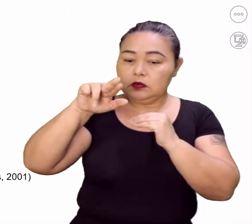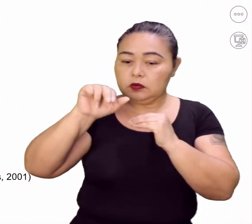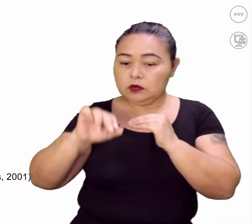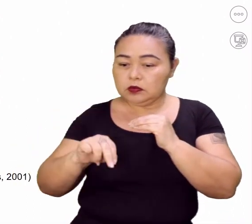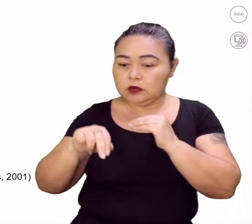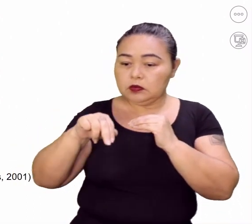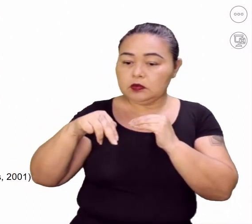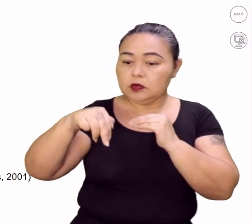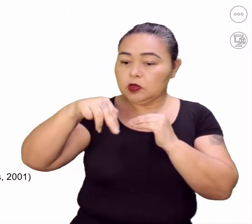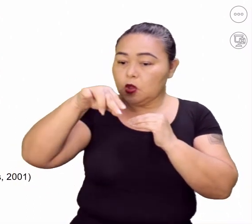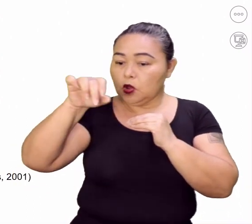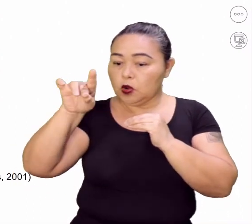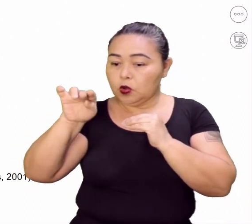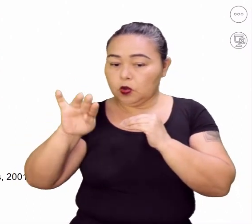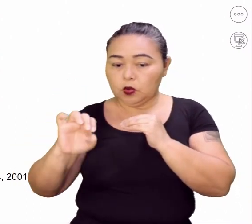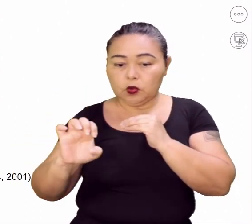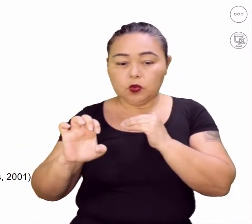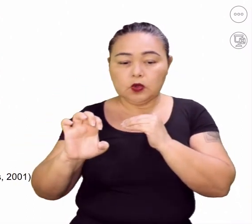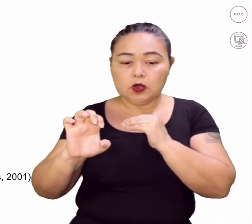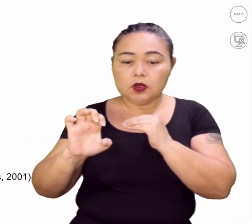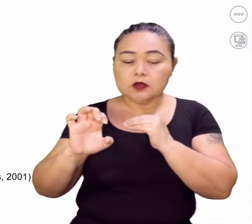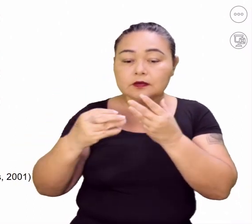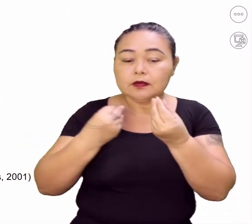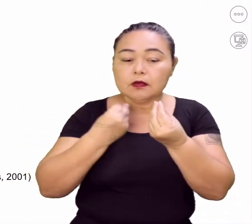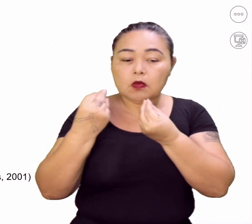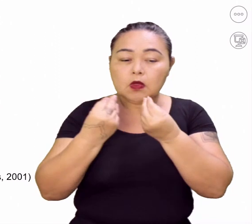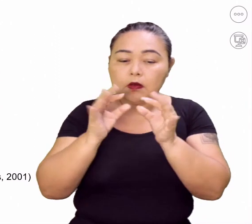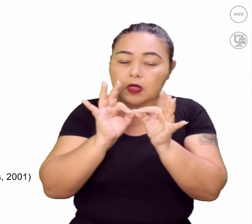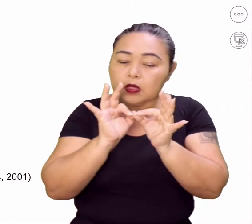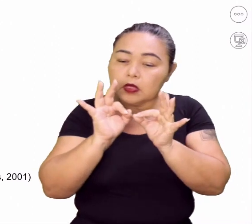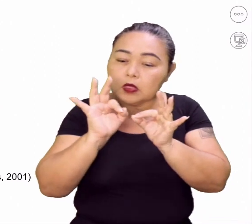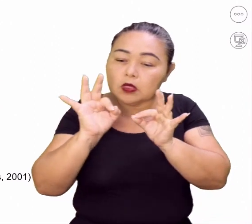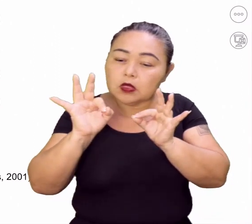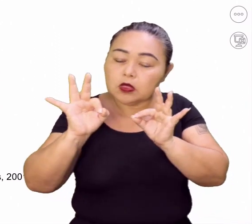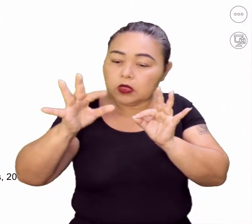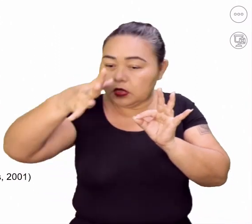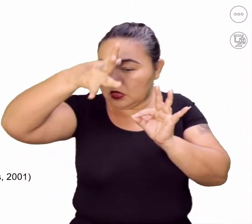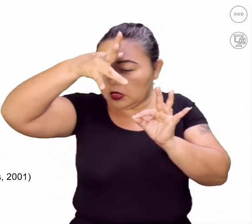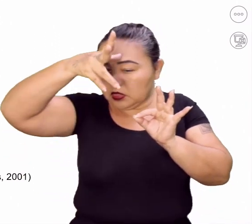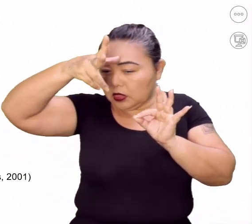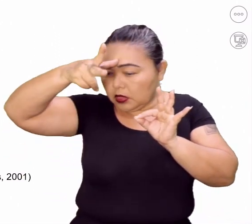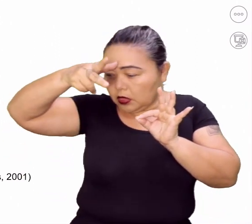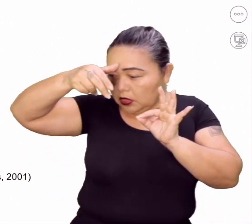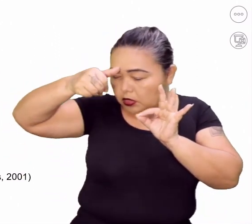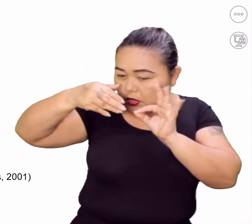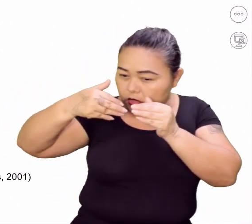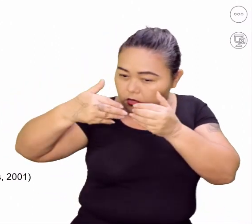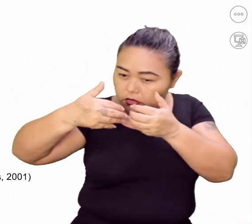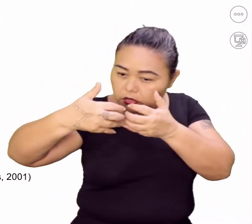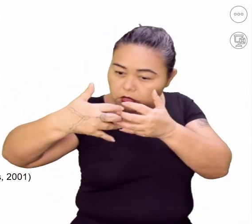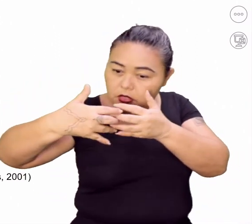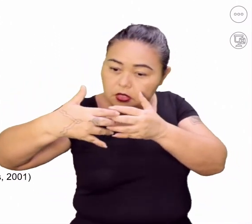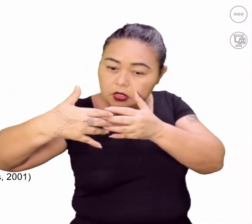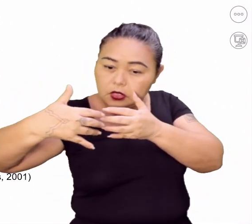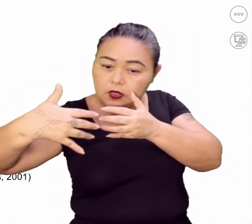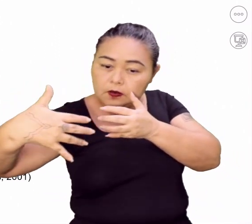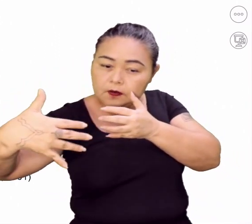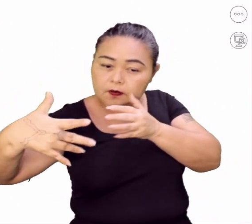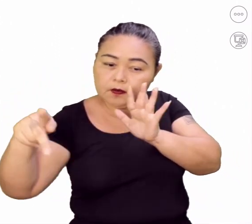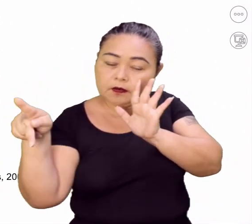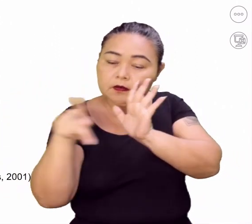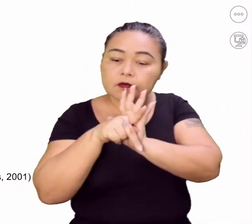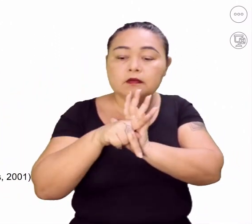sudeste e noroeste, como uma espécie de prolongamento do Planalto Mato-Grossense, que